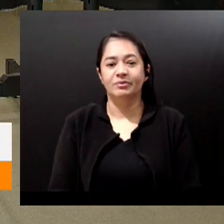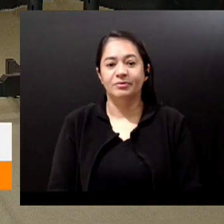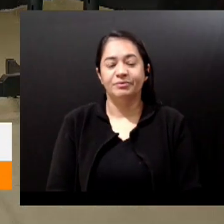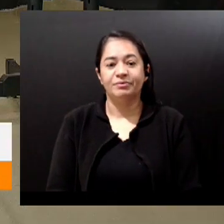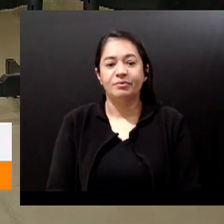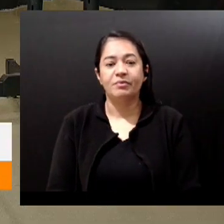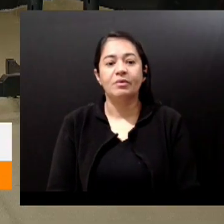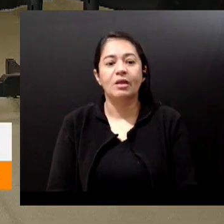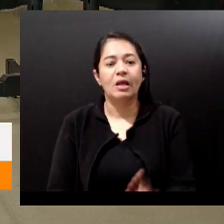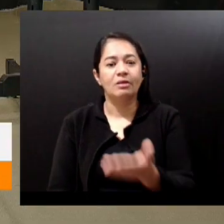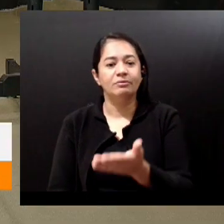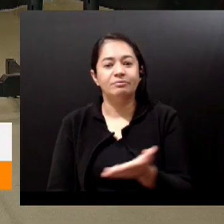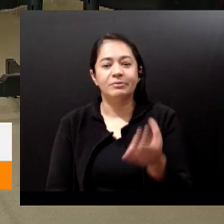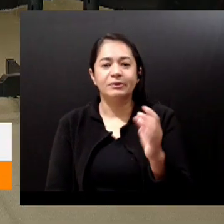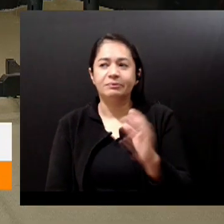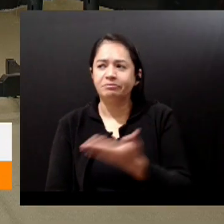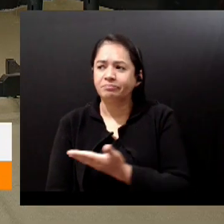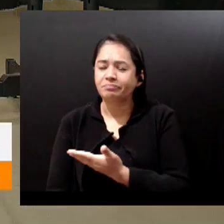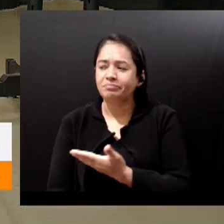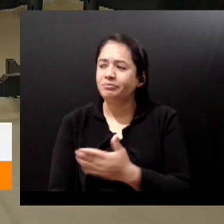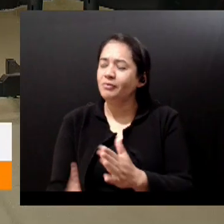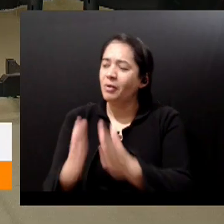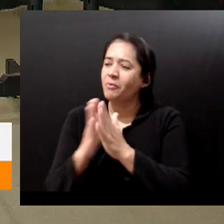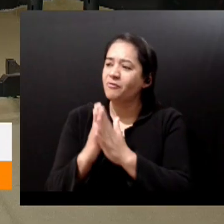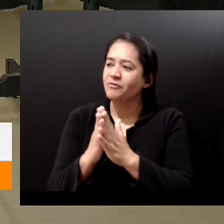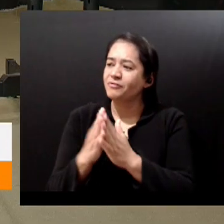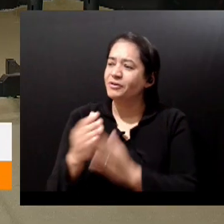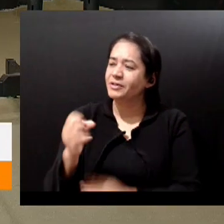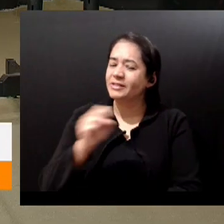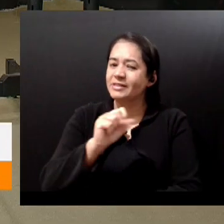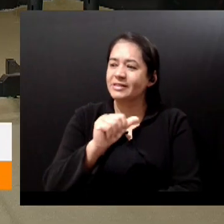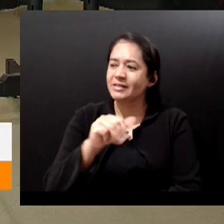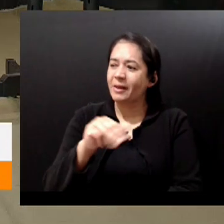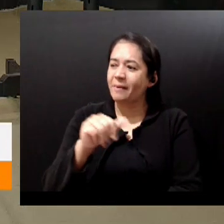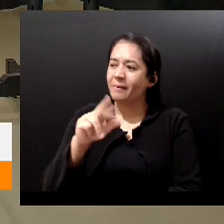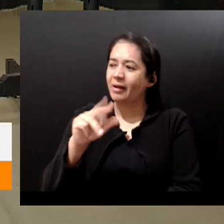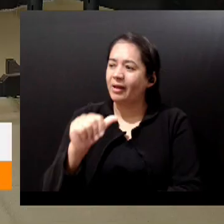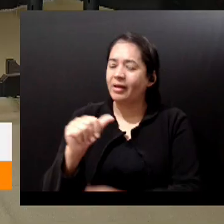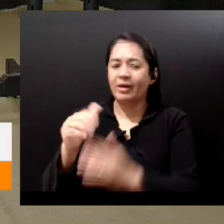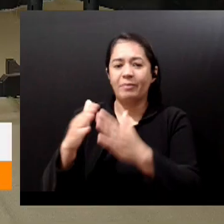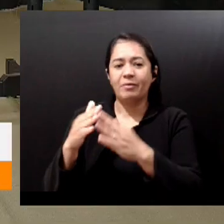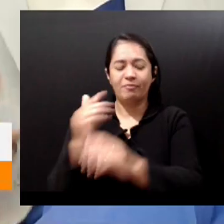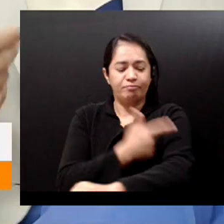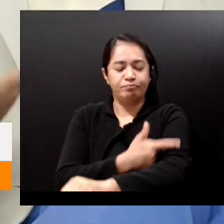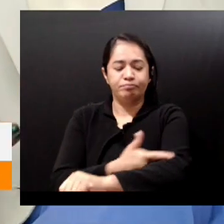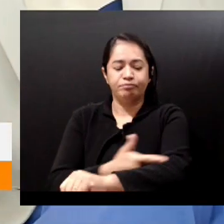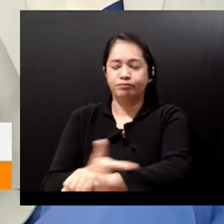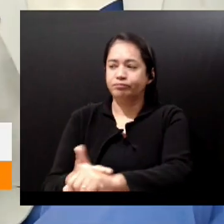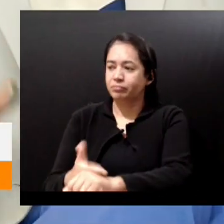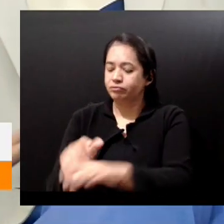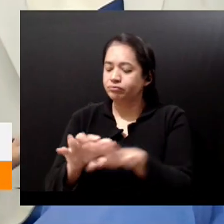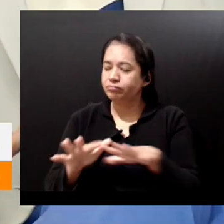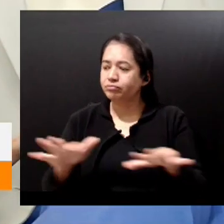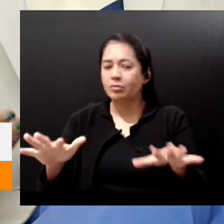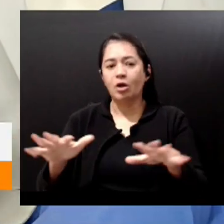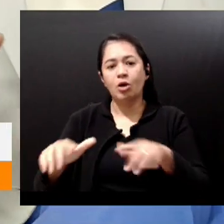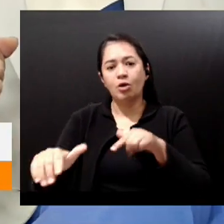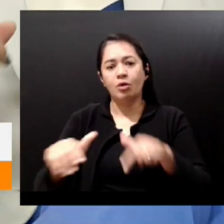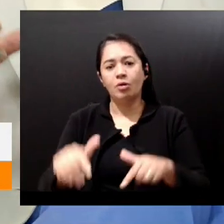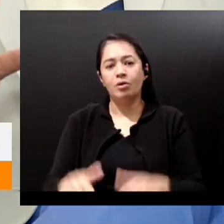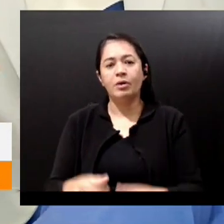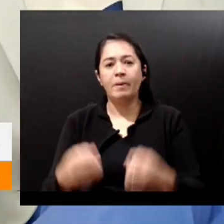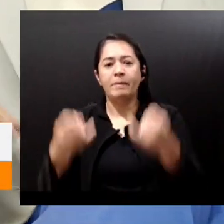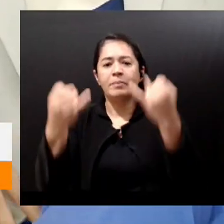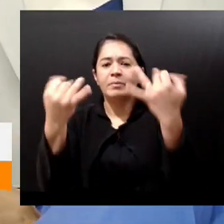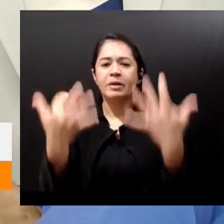né? Gostaria de saber de você, Samara, do ponto de vista da etiqueta corporativa, né? Vamos falar primeiro da etiqueta corporativa e